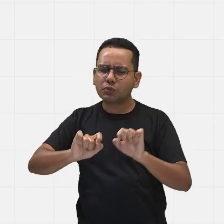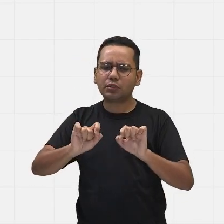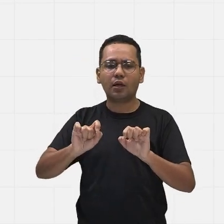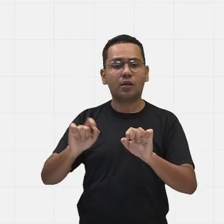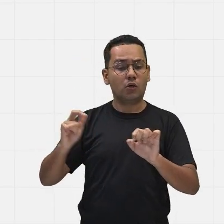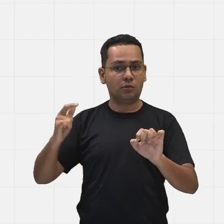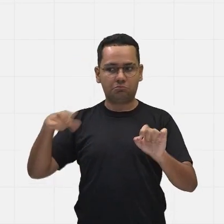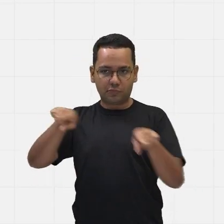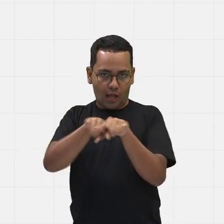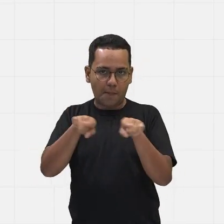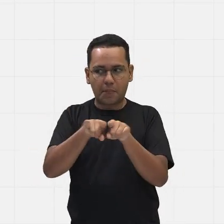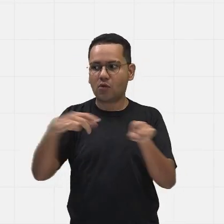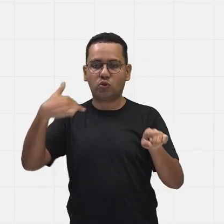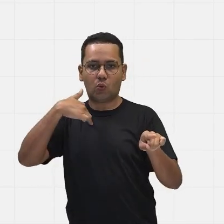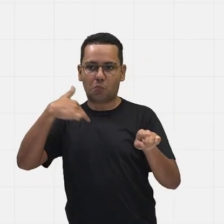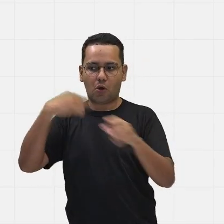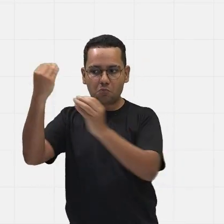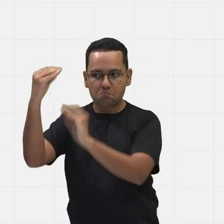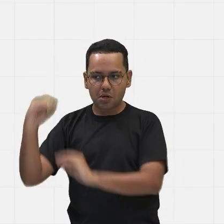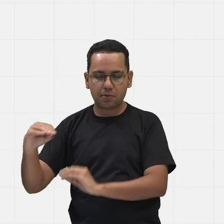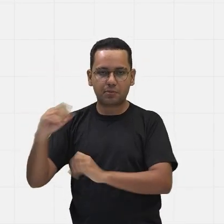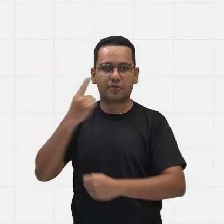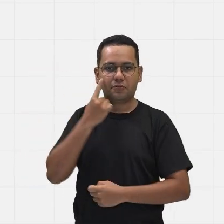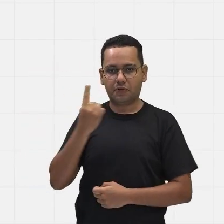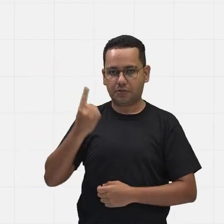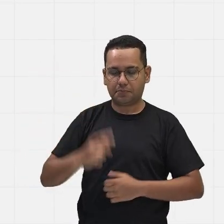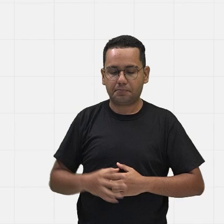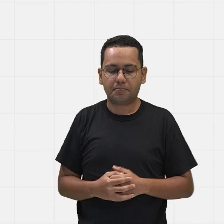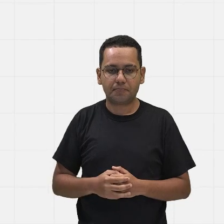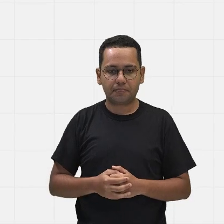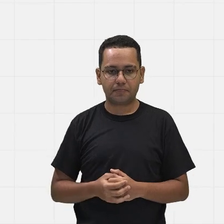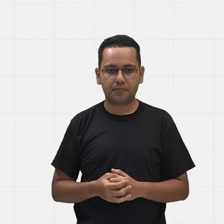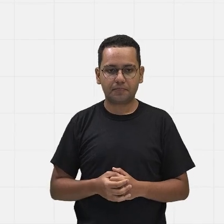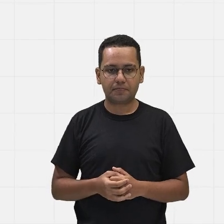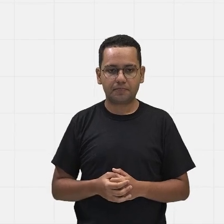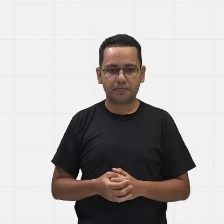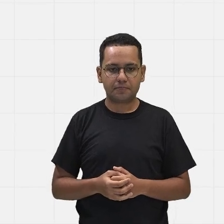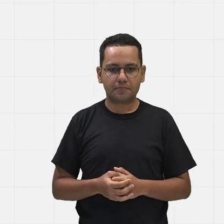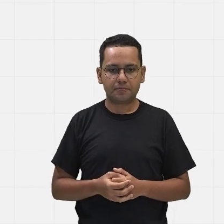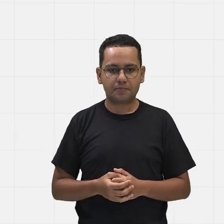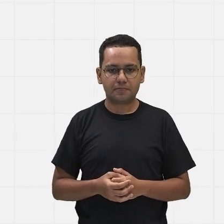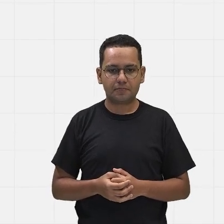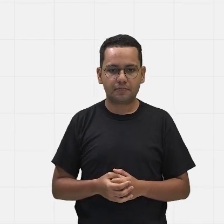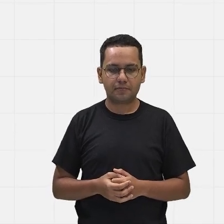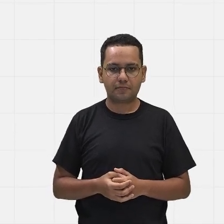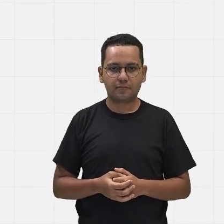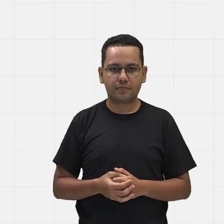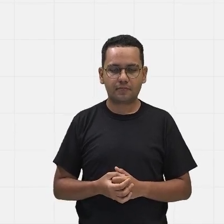né? Do que pode ser postado. A maioria das vezes o chat ele